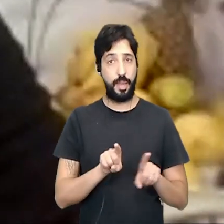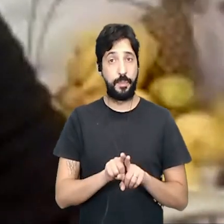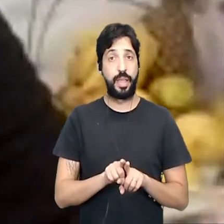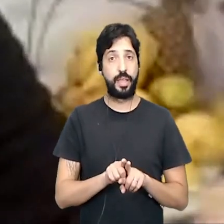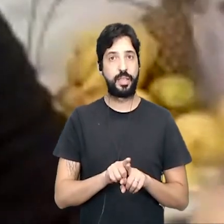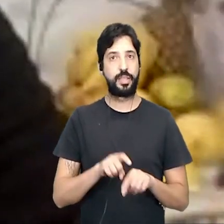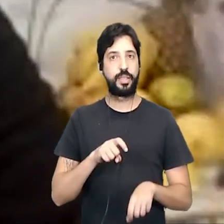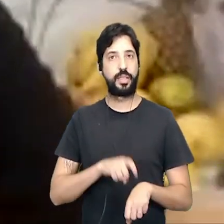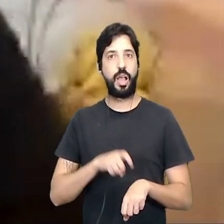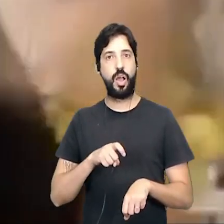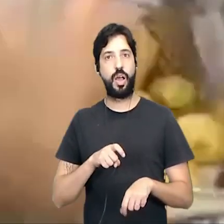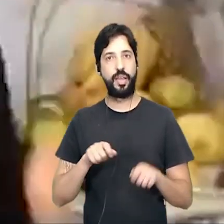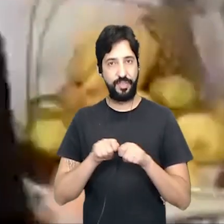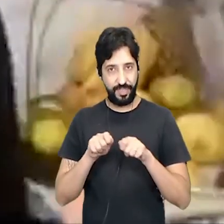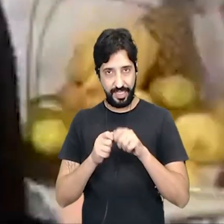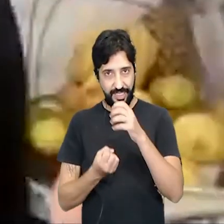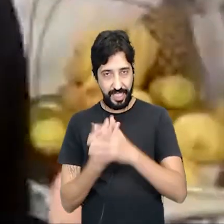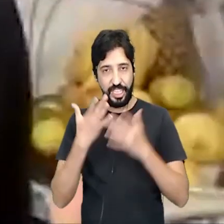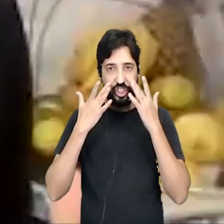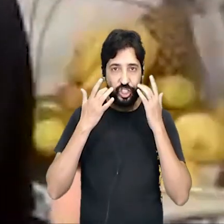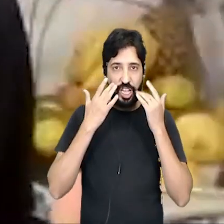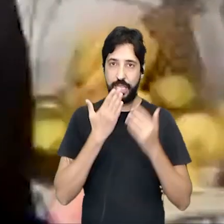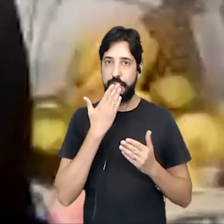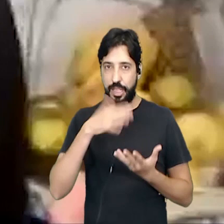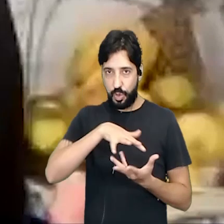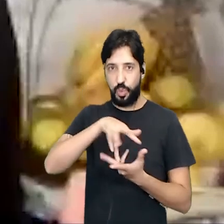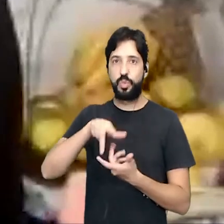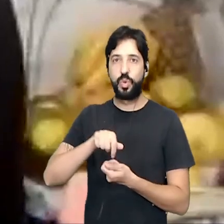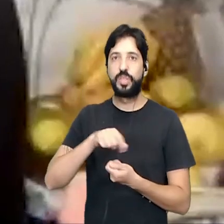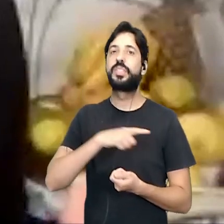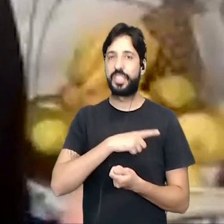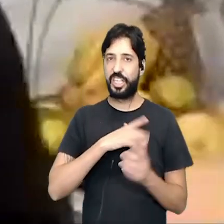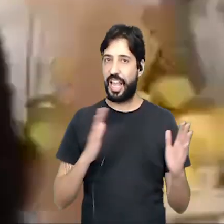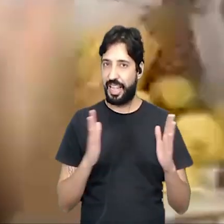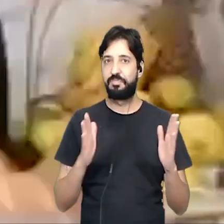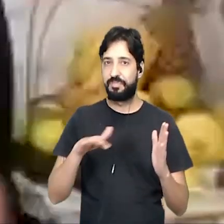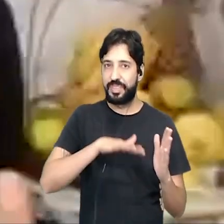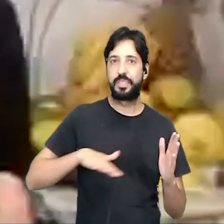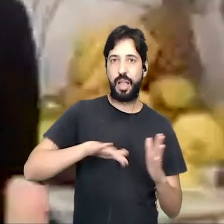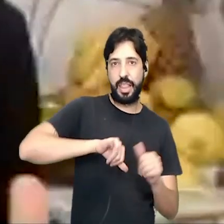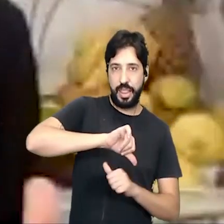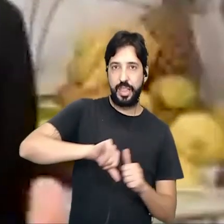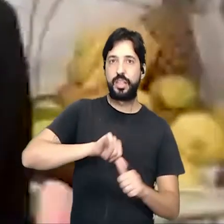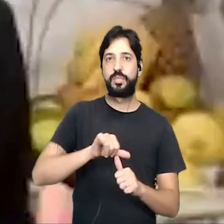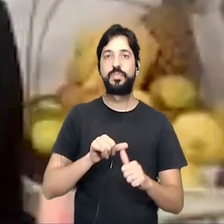do mito. Ele também, quando a gente estava no Fazendo o Silêncio do Mundo, para mim, de alguma forma, a gente estava entrando nesse espaço da